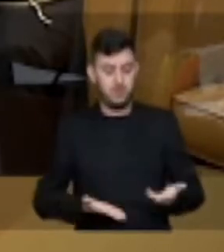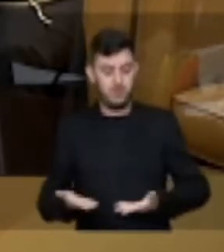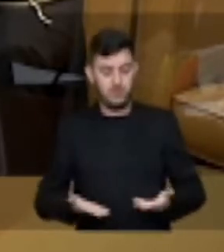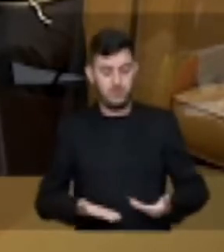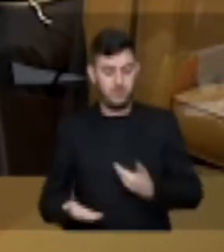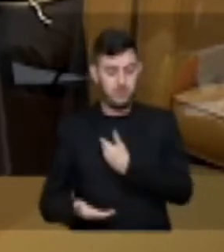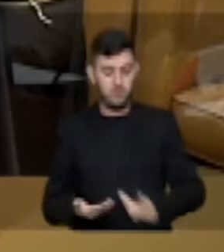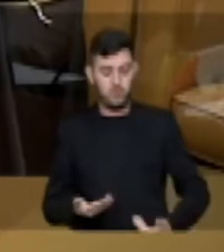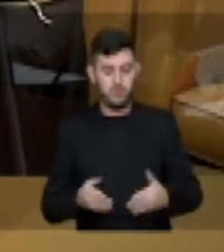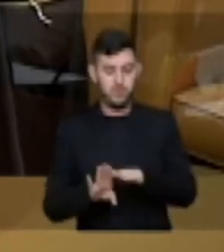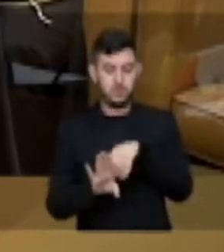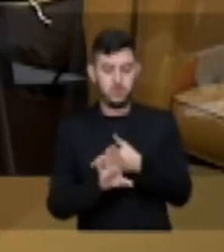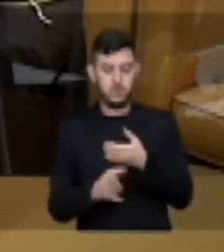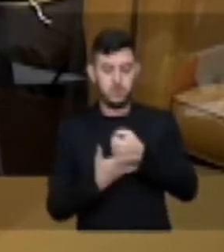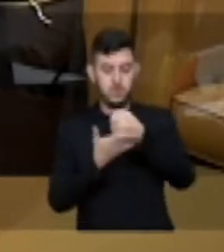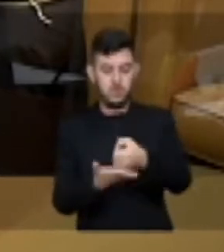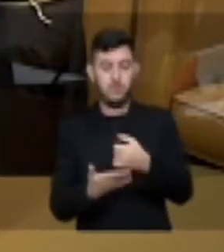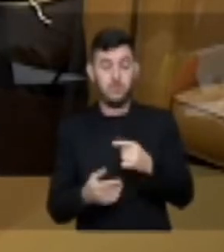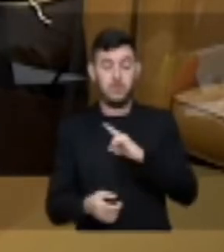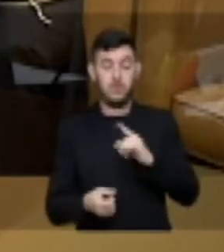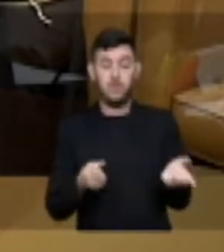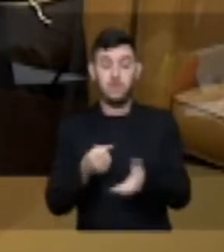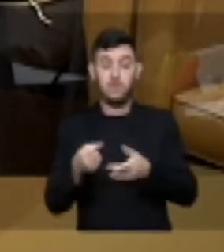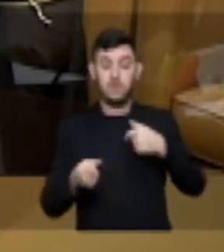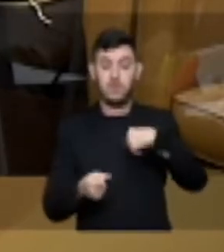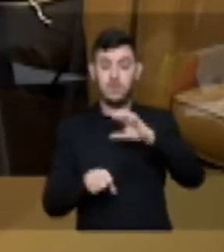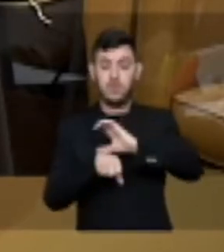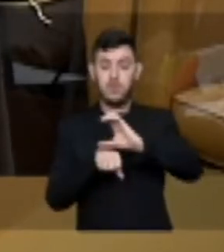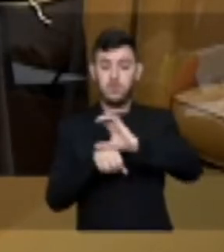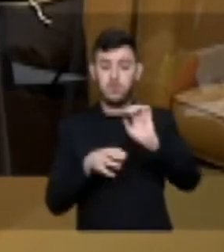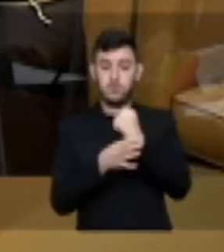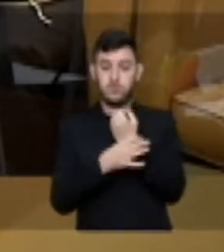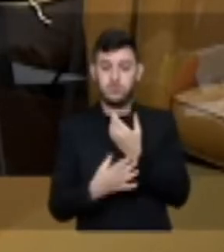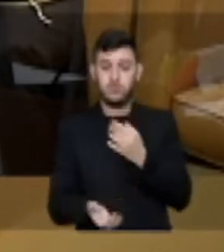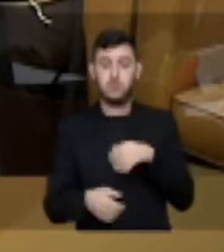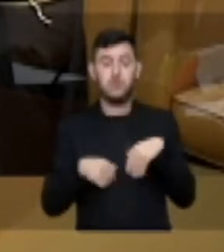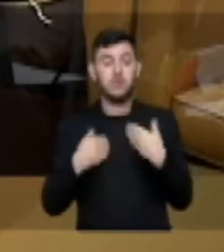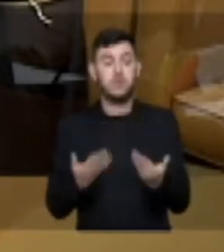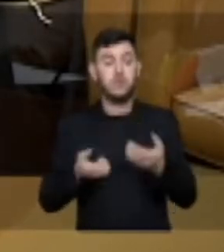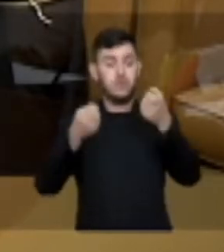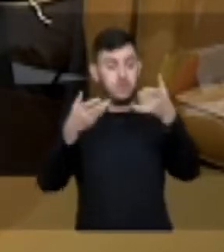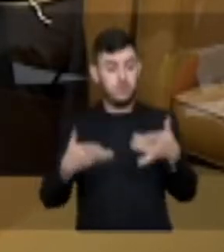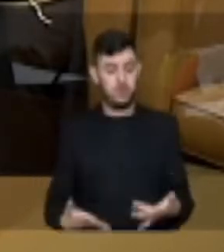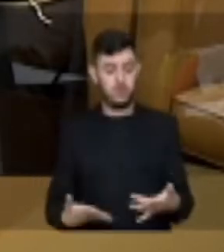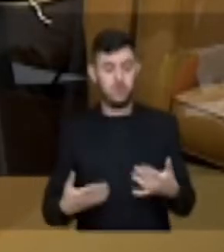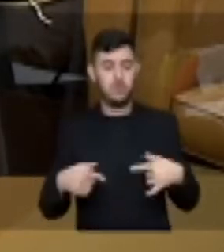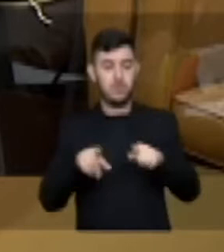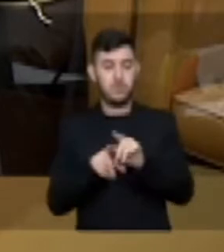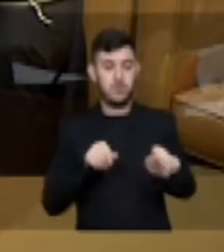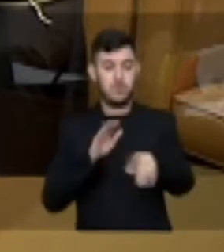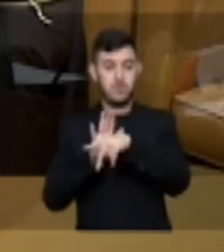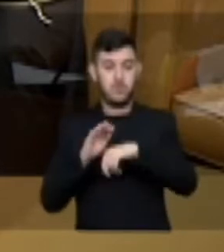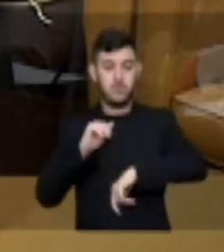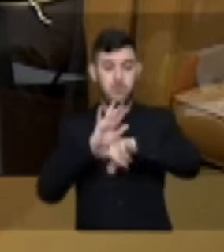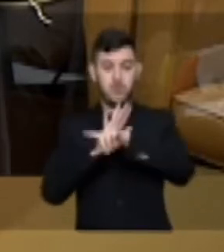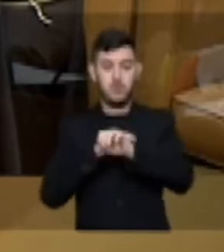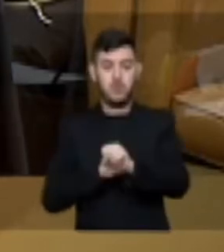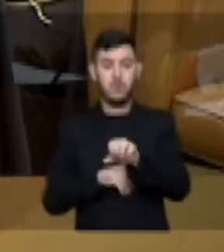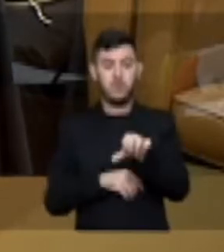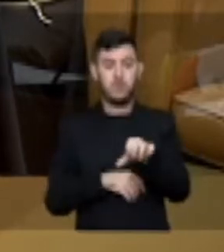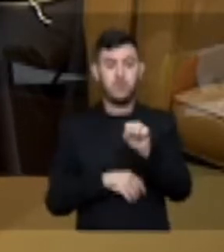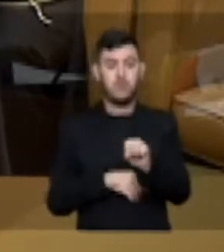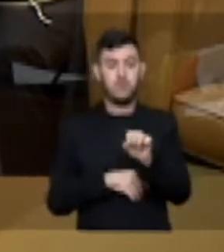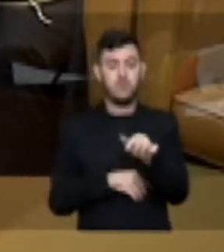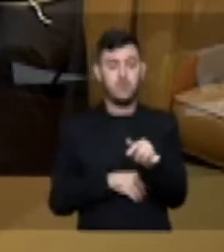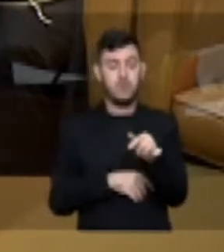públicos possui fundamento constitucional. E, ao contrário desse tipo de argumento, é a própria Lei 8987,